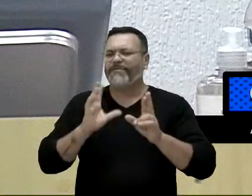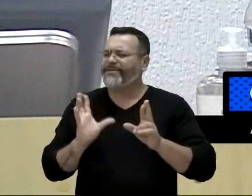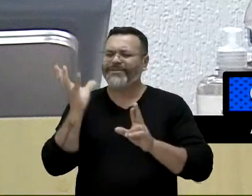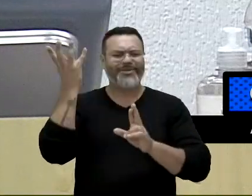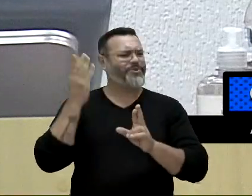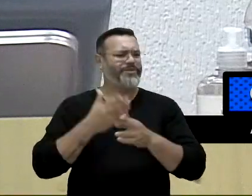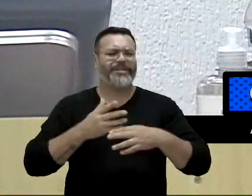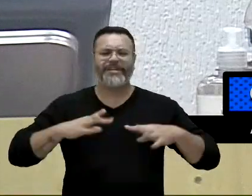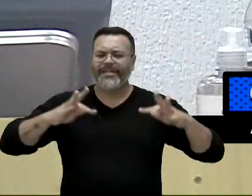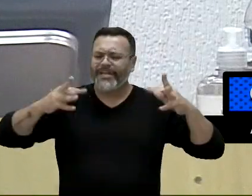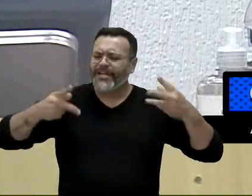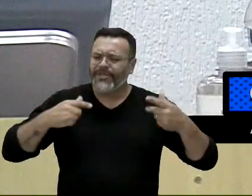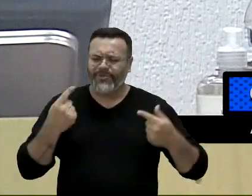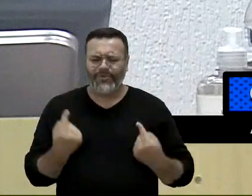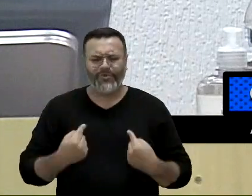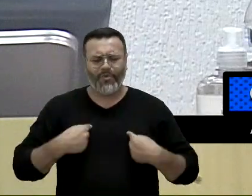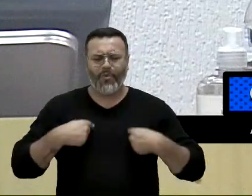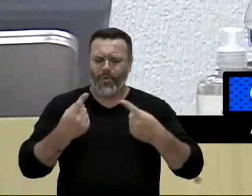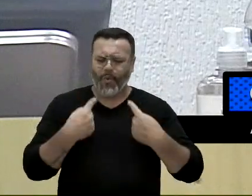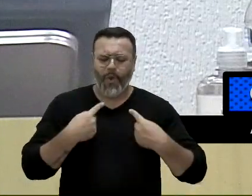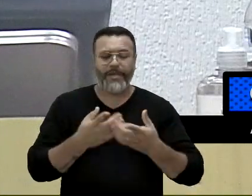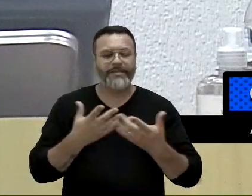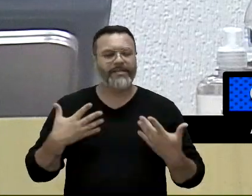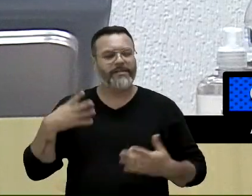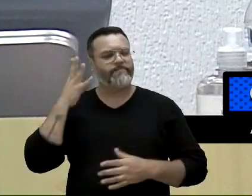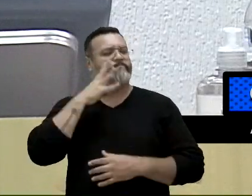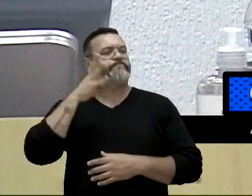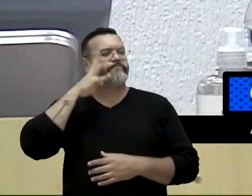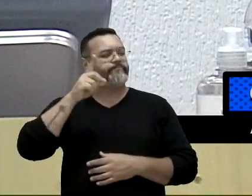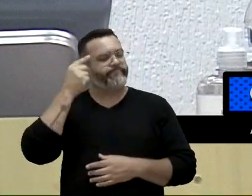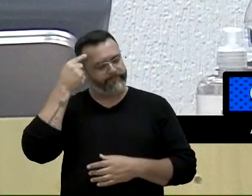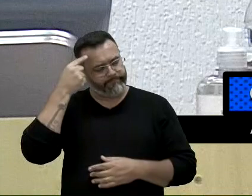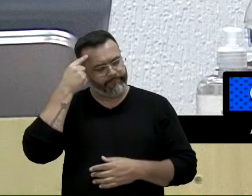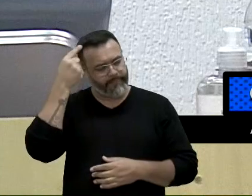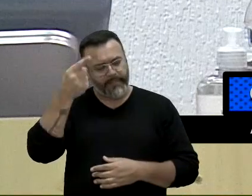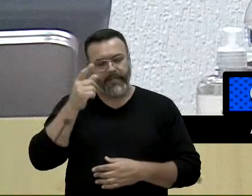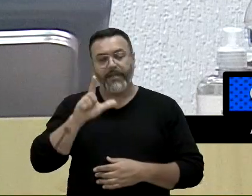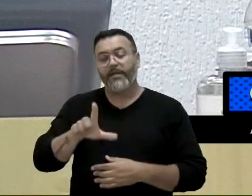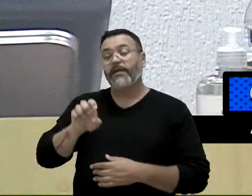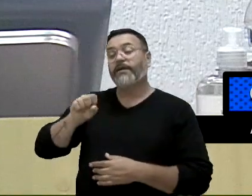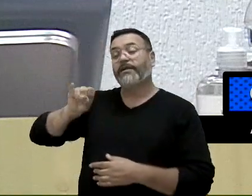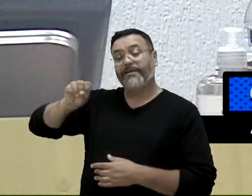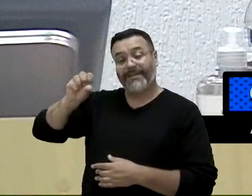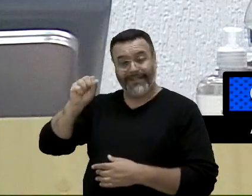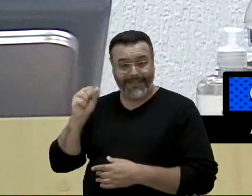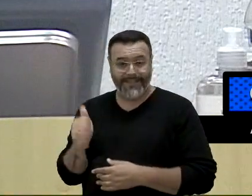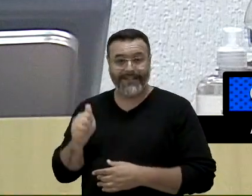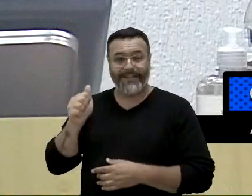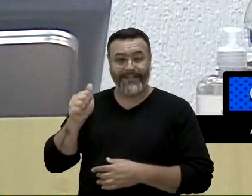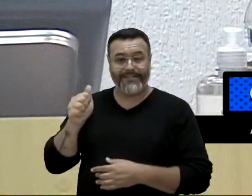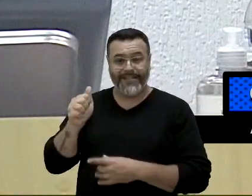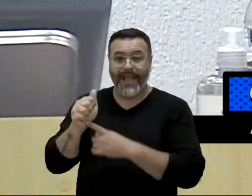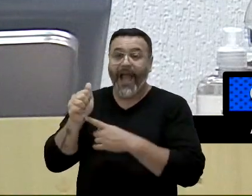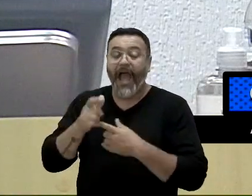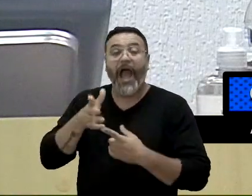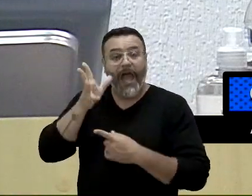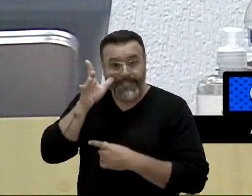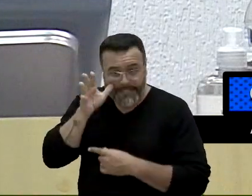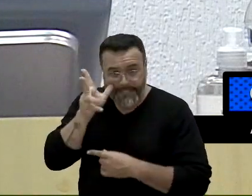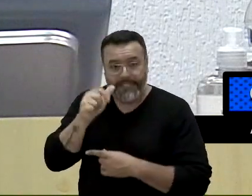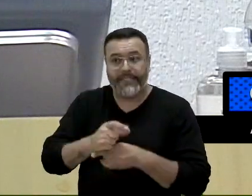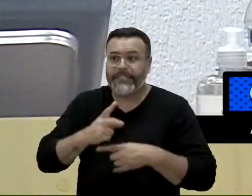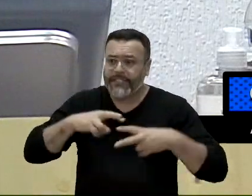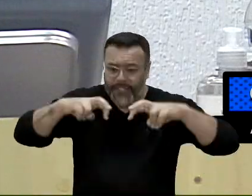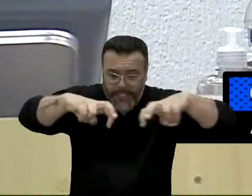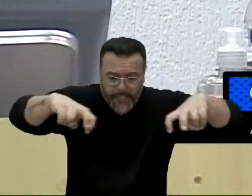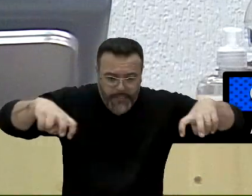relacionamento, com a gente, é muito legal. E eu deixo essa ideia de você assistir, Leisa. Assiste essa série e faz isso pra gente. Uma roda